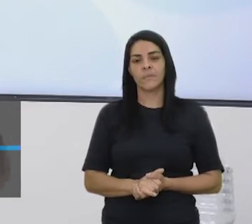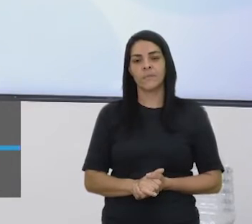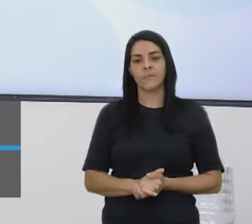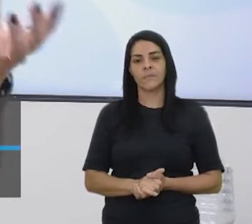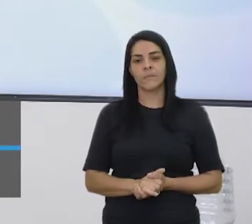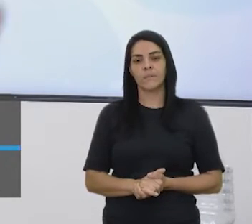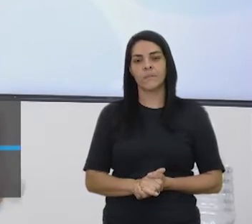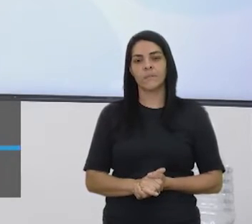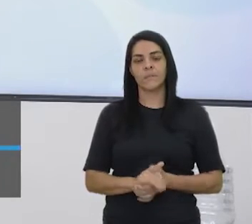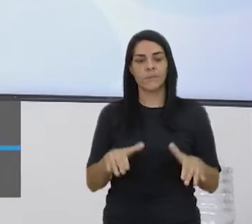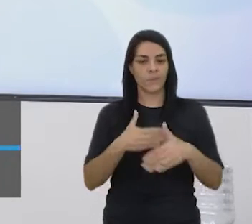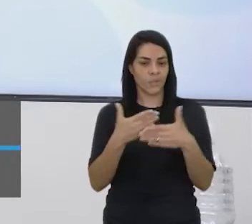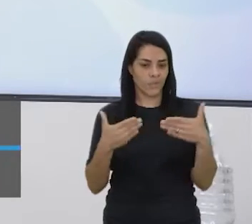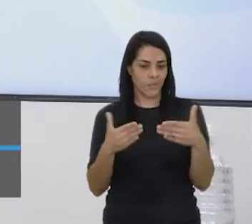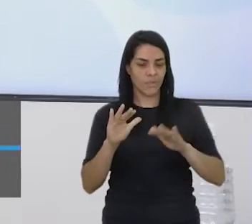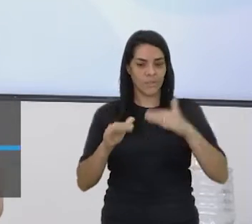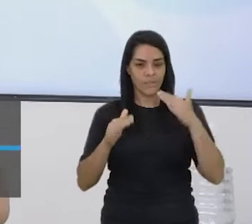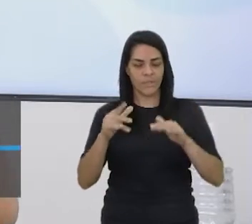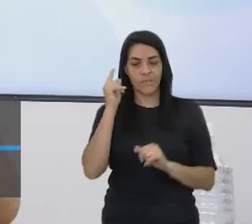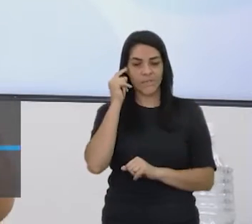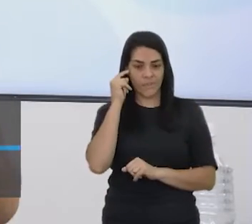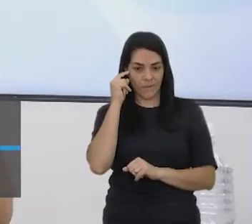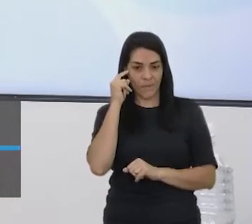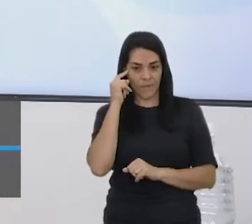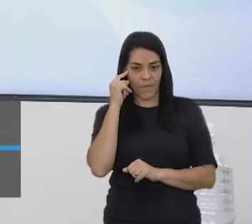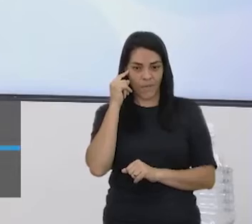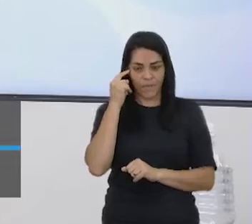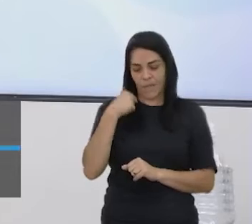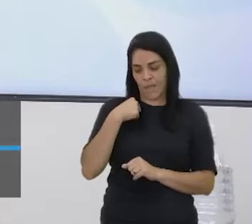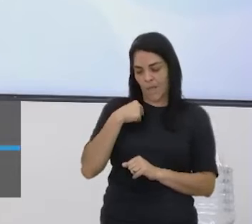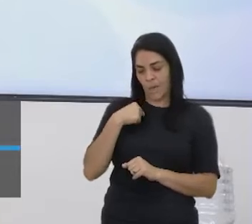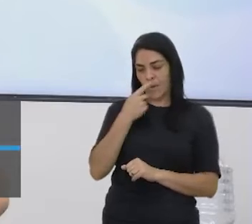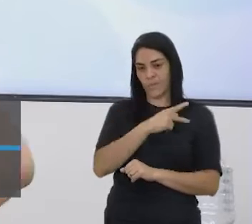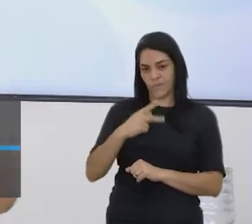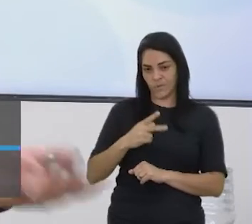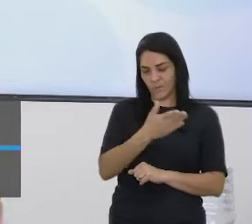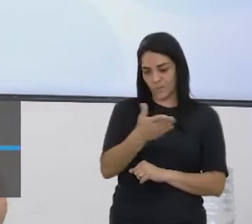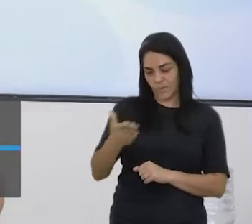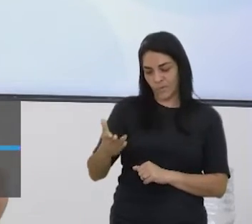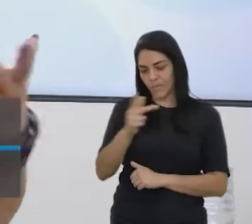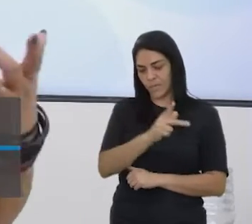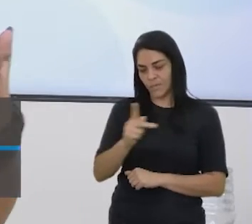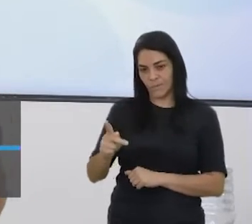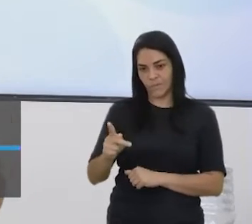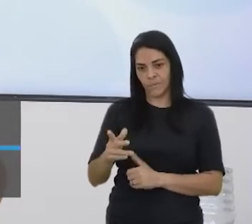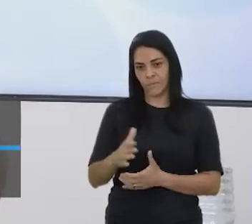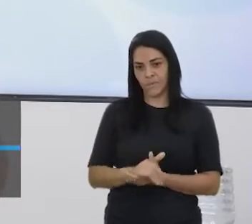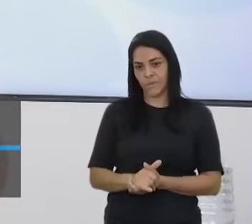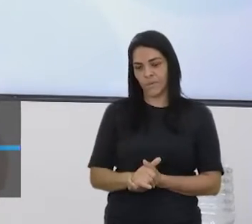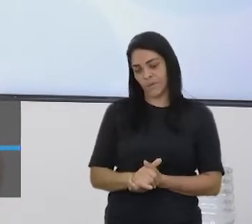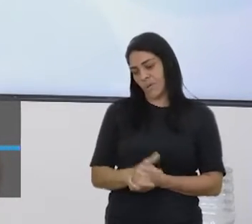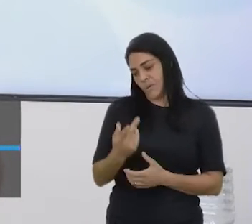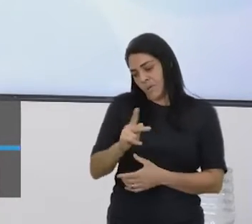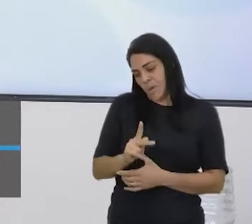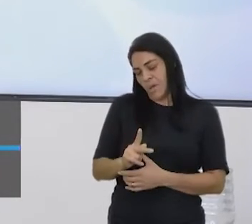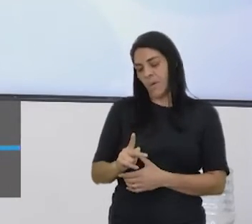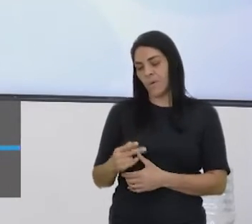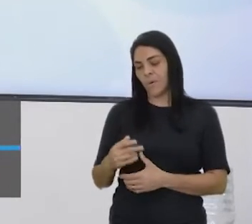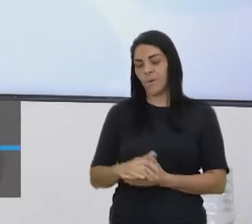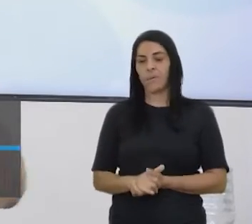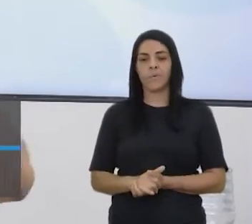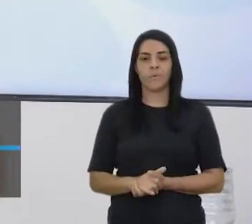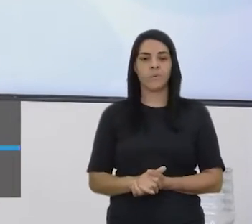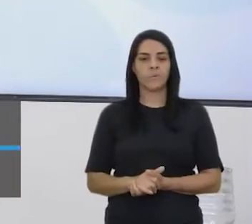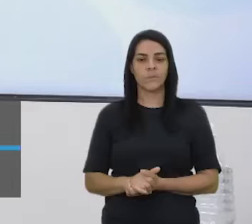eu acho que a gente tem muitas impressão de que eu como professor e você como estudante né o seu professor enfim é que